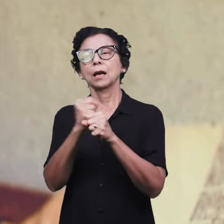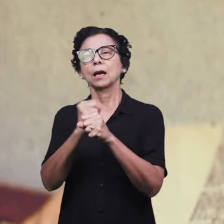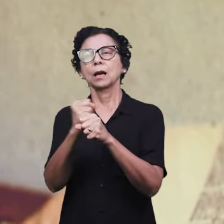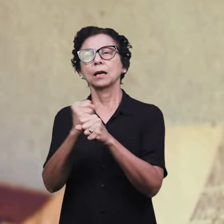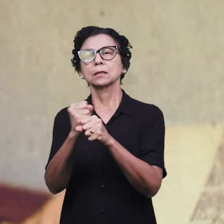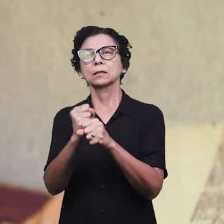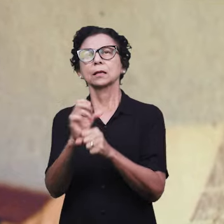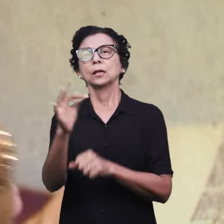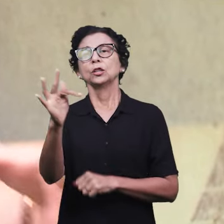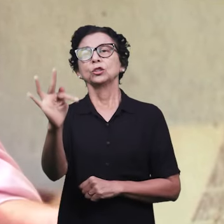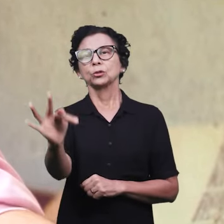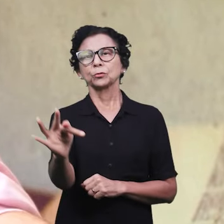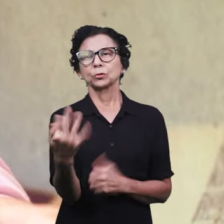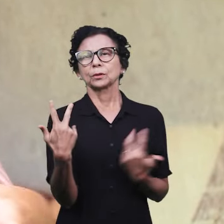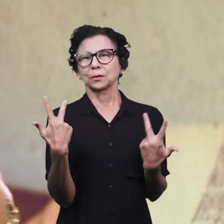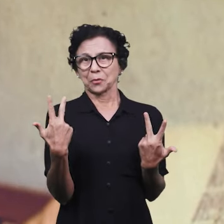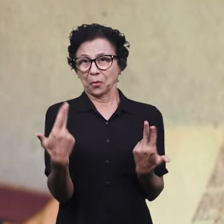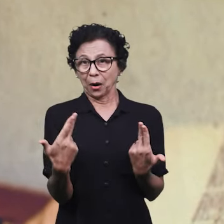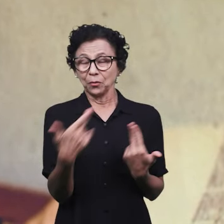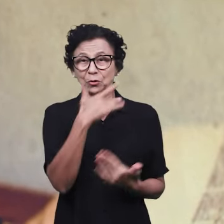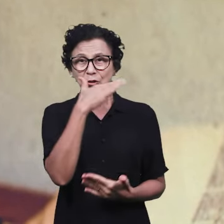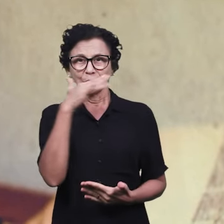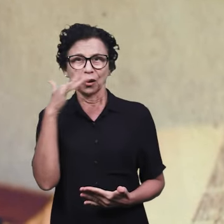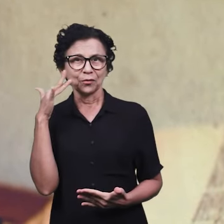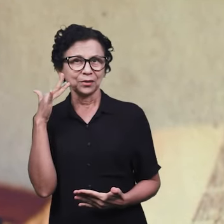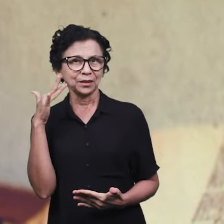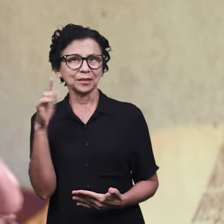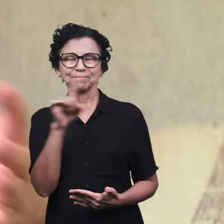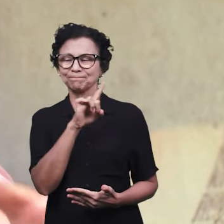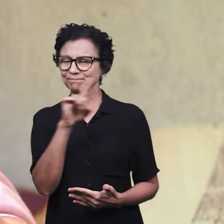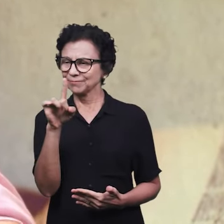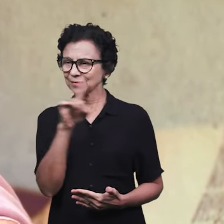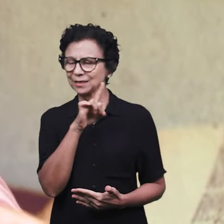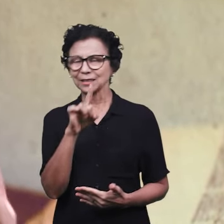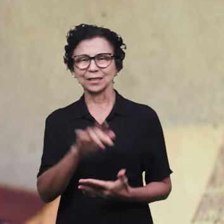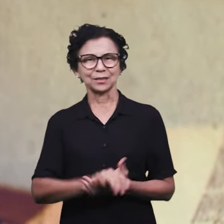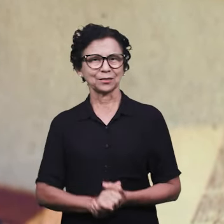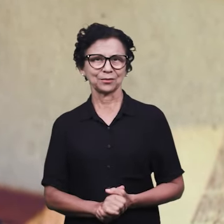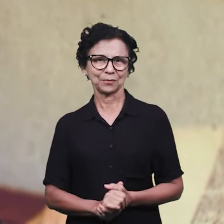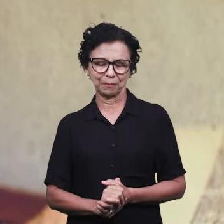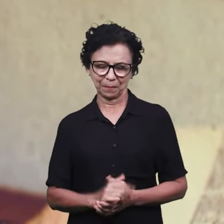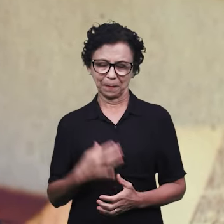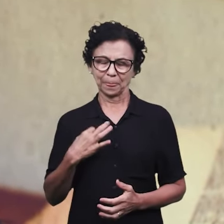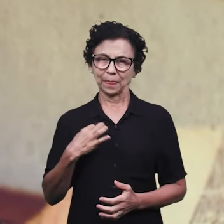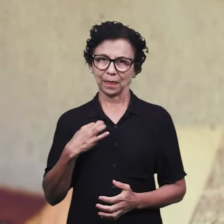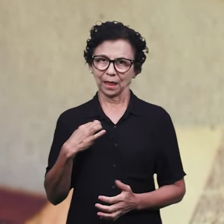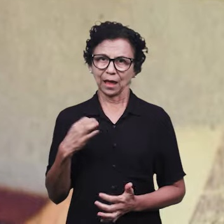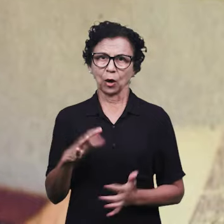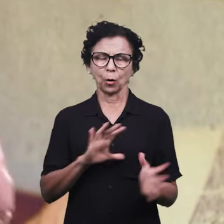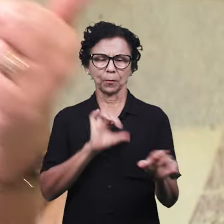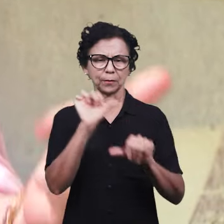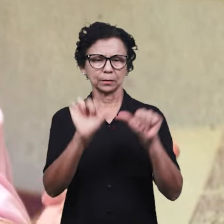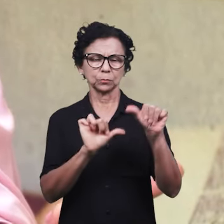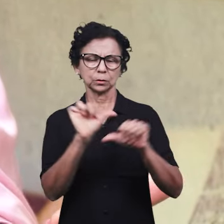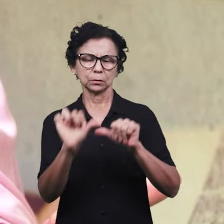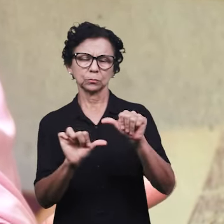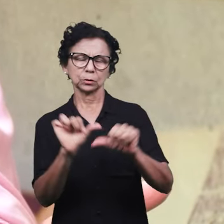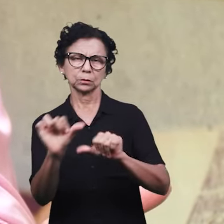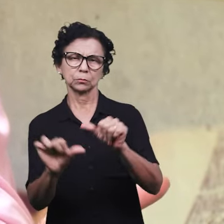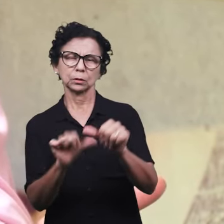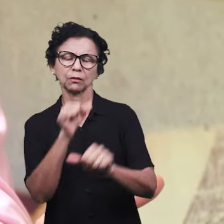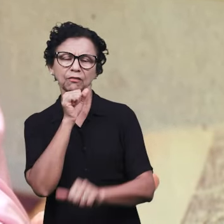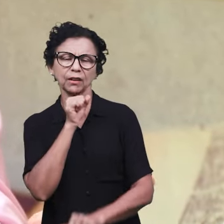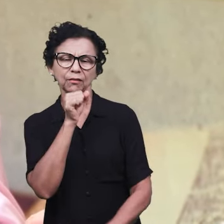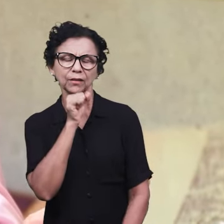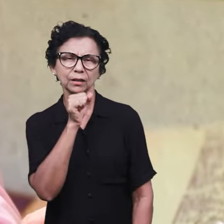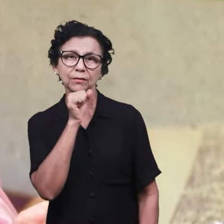essas propriedades, ou seja, caminhamos para desorganização. O universo, sim, ele caminha para uma desorganização que a gente tem visto